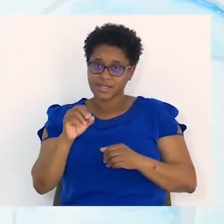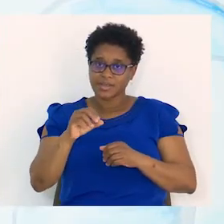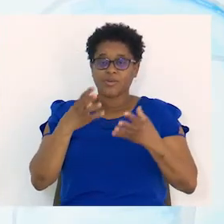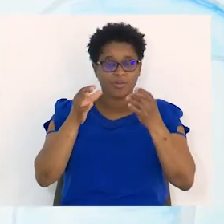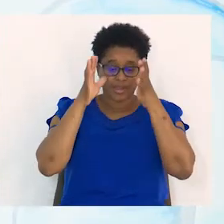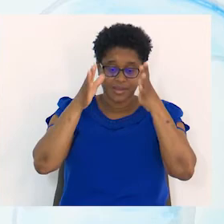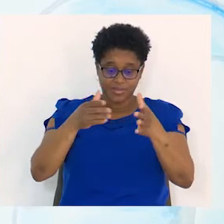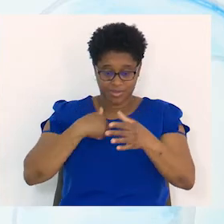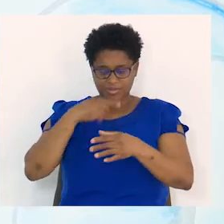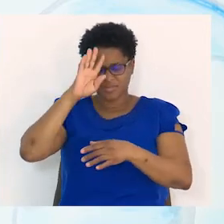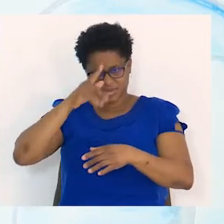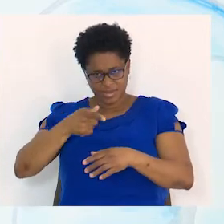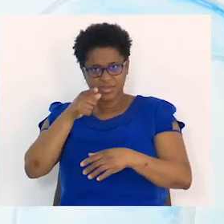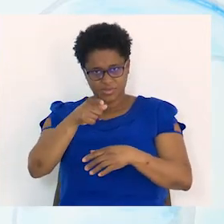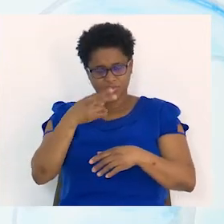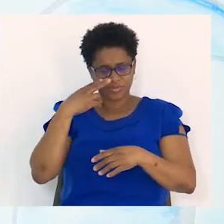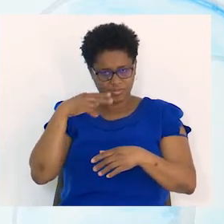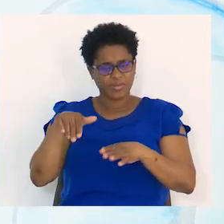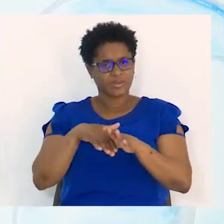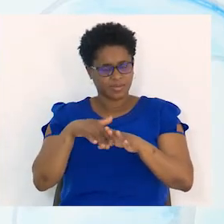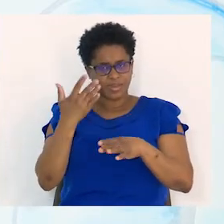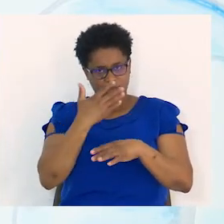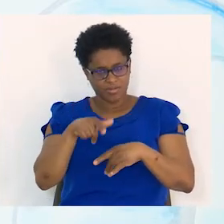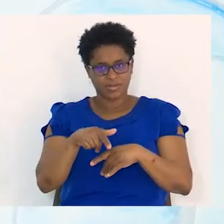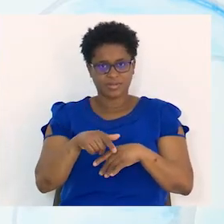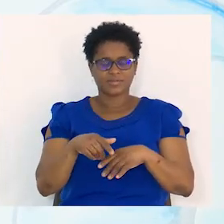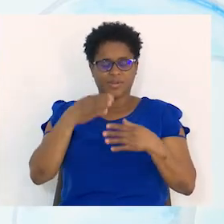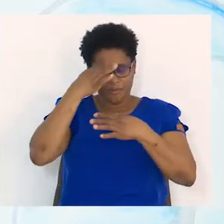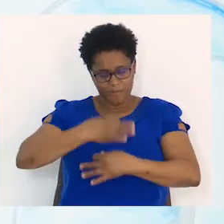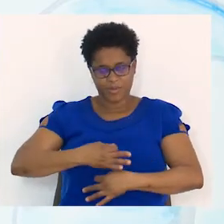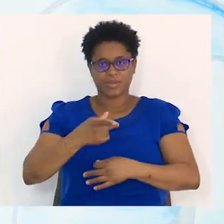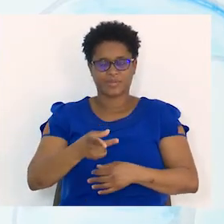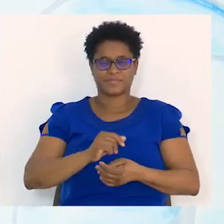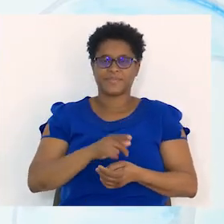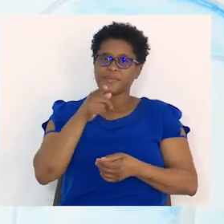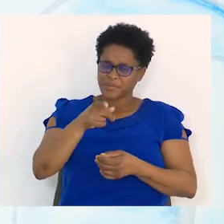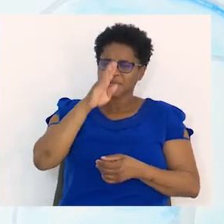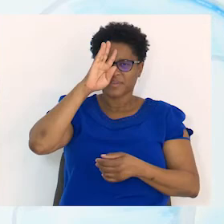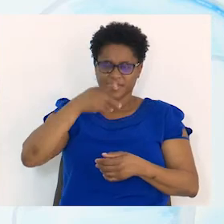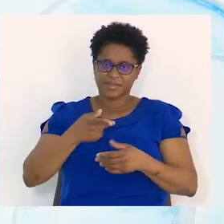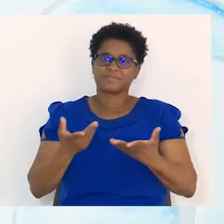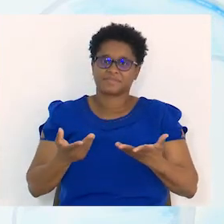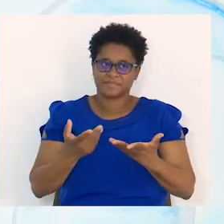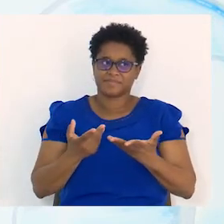E, com muita atenção, acredito que tu assististe a aula nesse sentido, com esse comportamento, tu deste